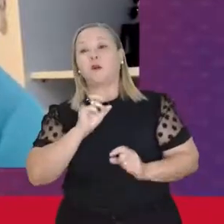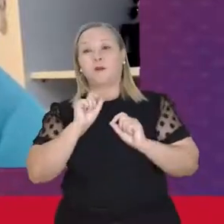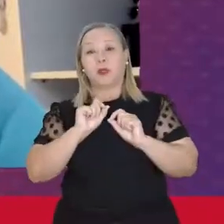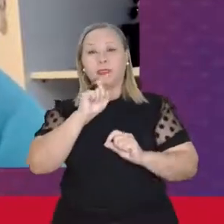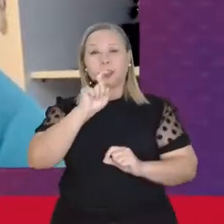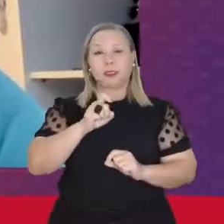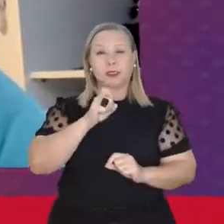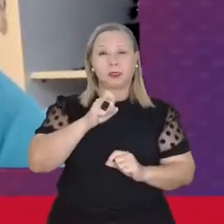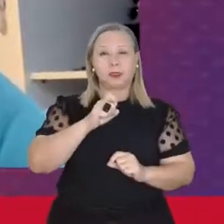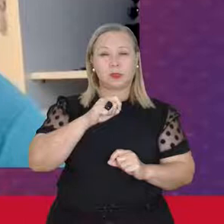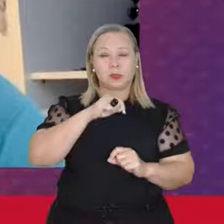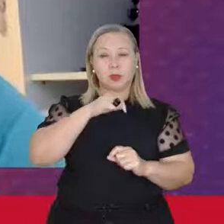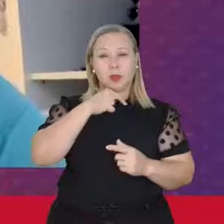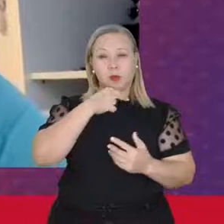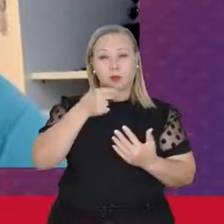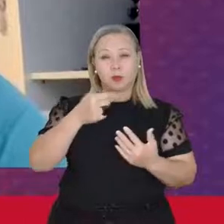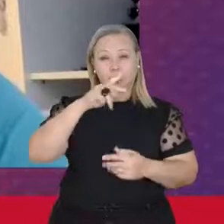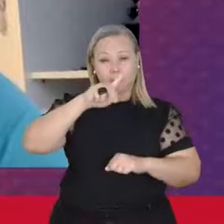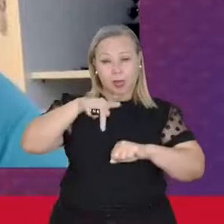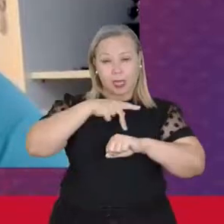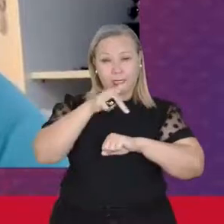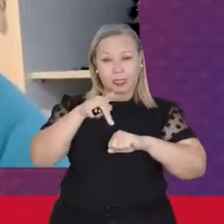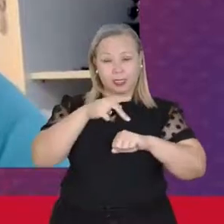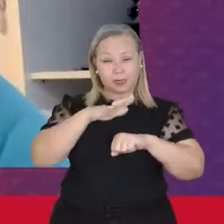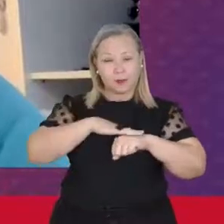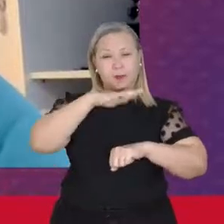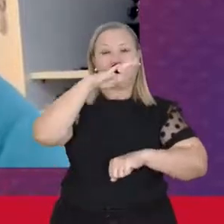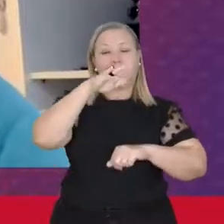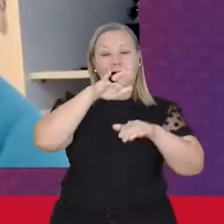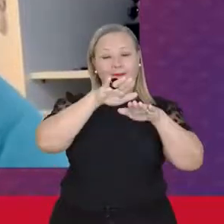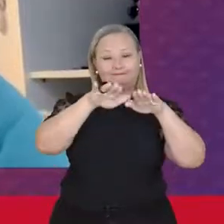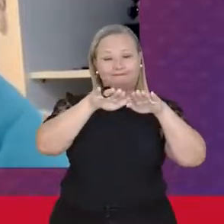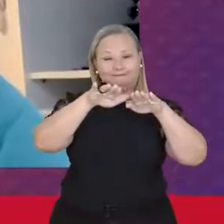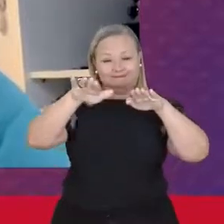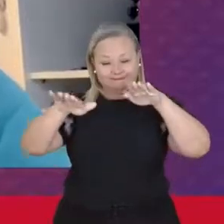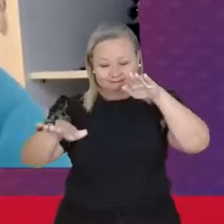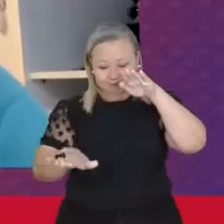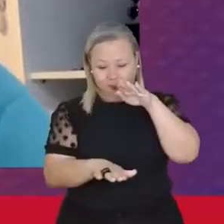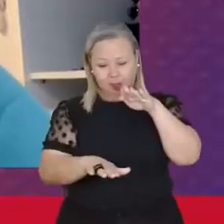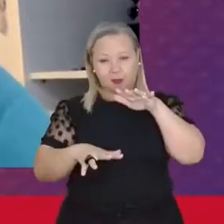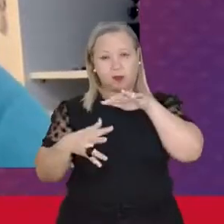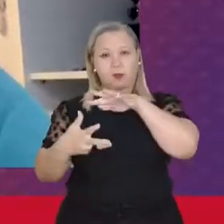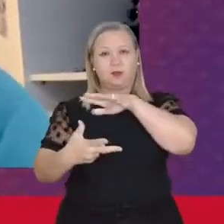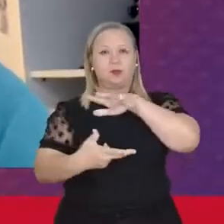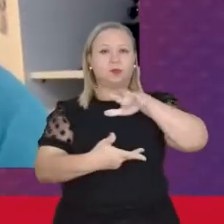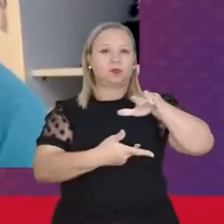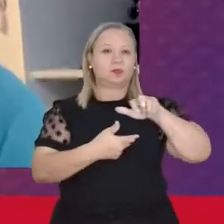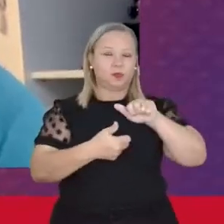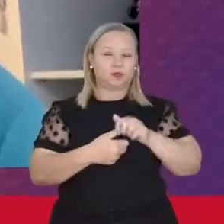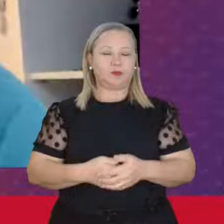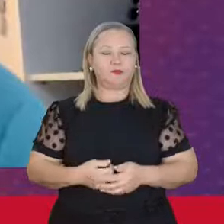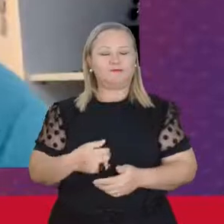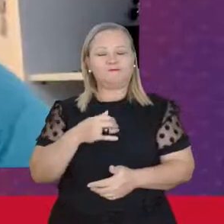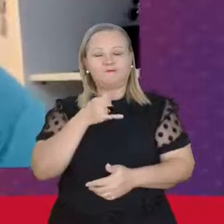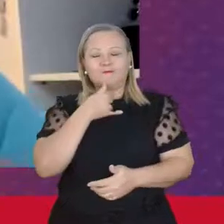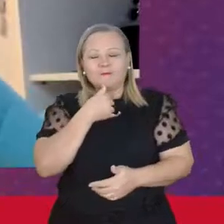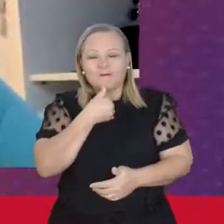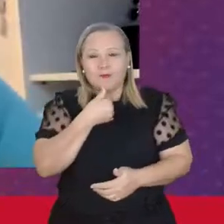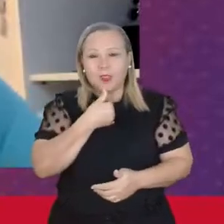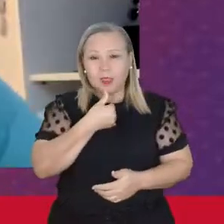um dos países mais desiguais do mundo, né? E,